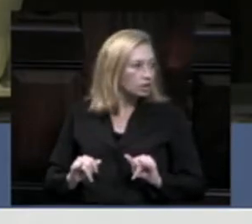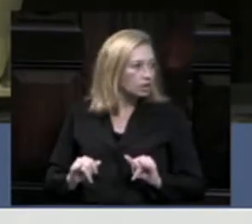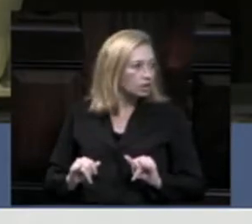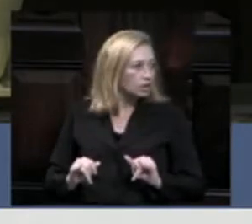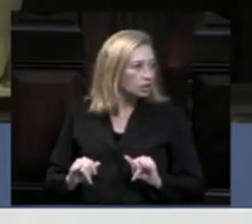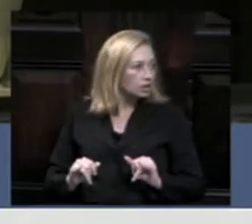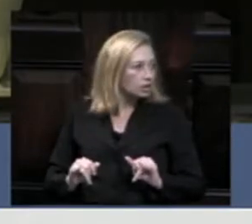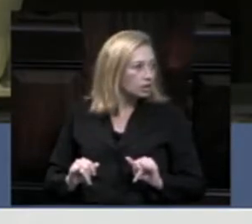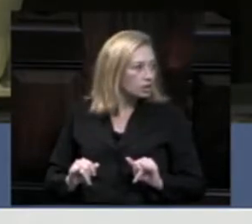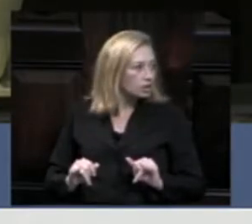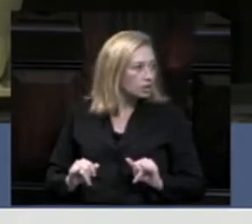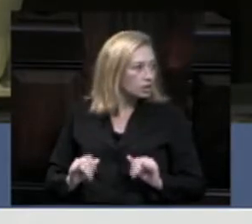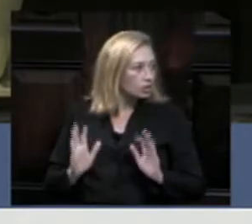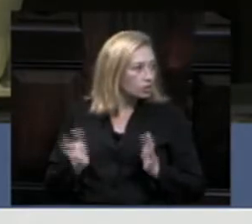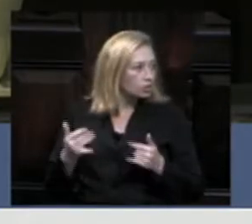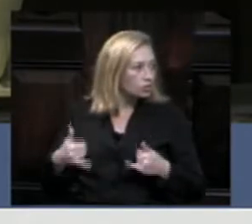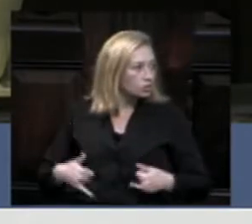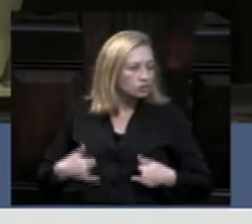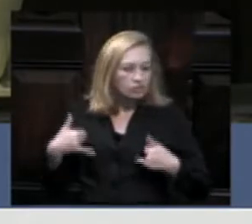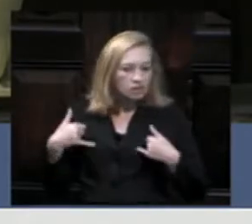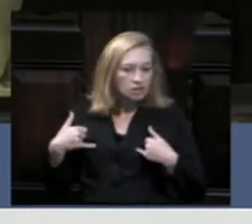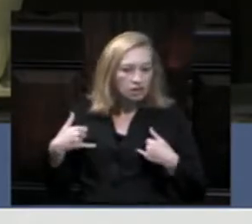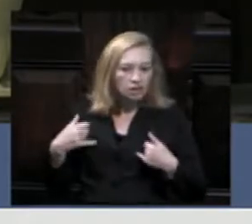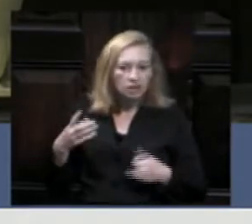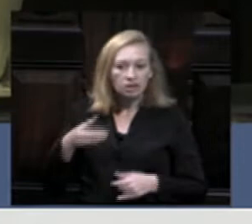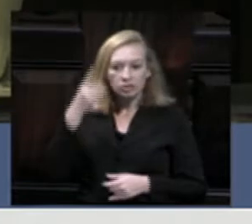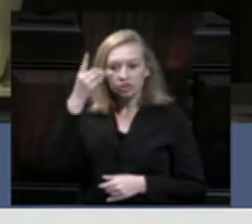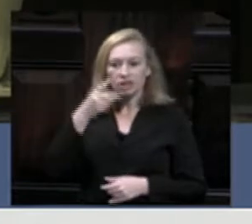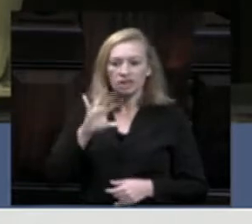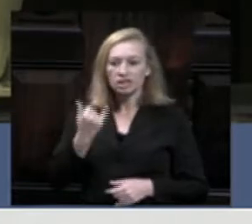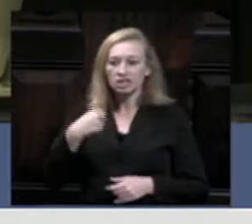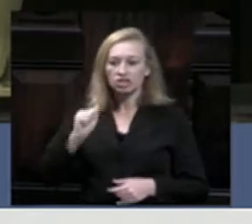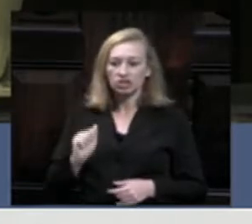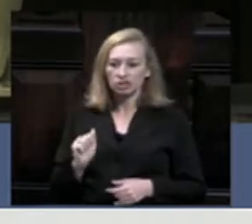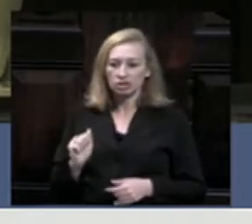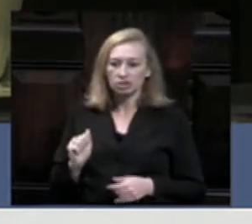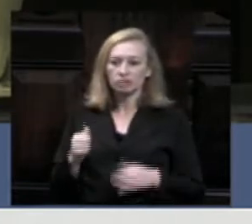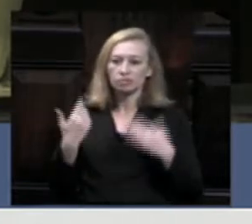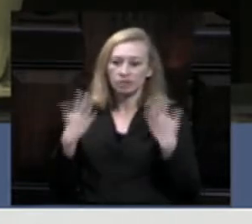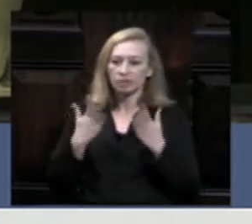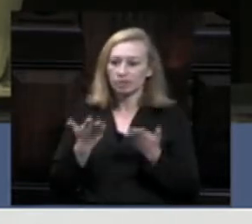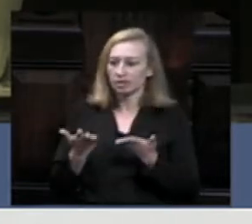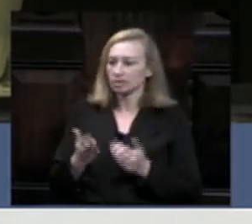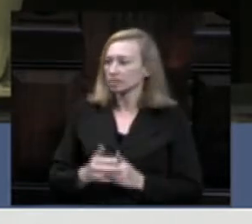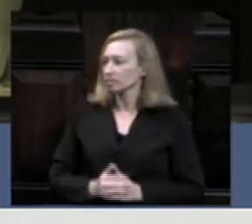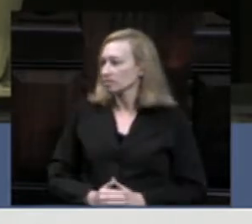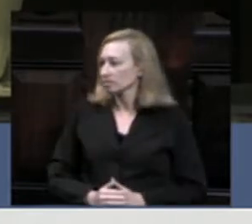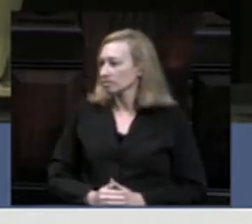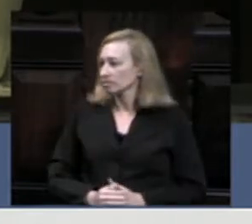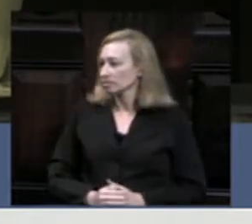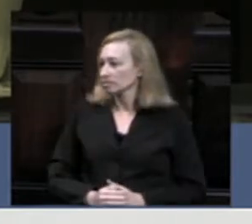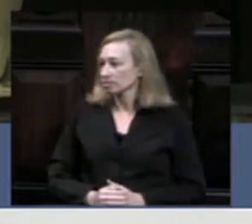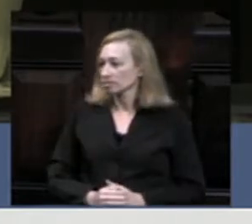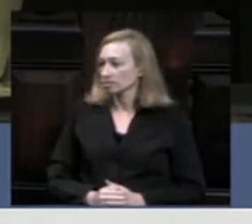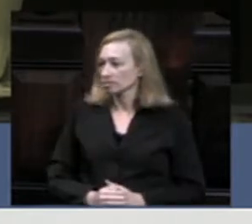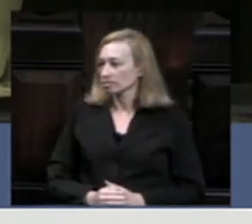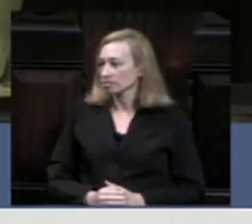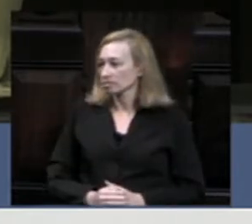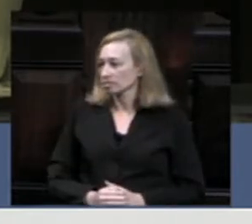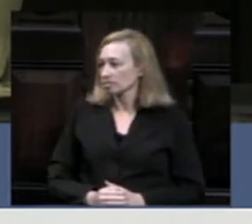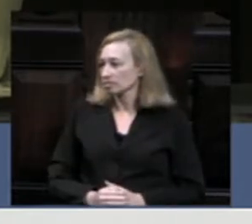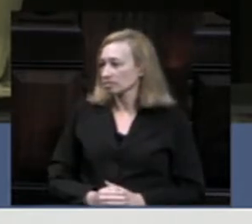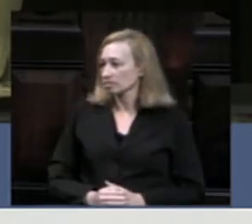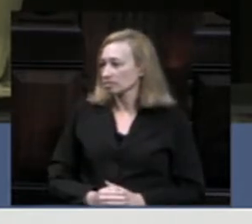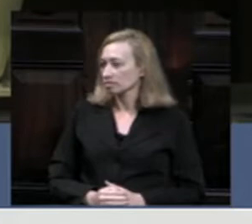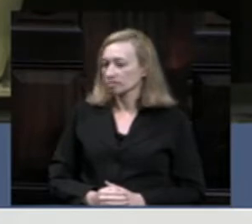assuntos ainda. Hoje é aniversário da deputada Cidinha Campos. Parabéns, deputada. Aleluia! Para